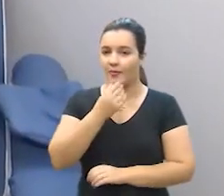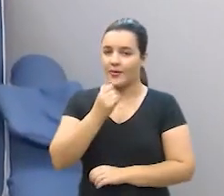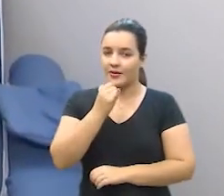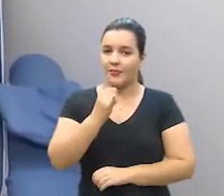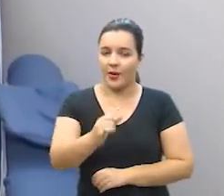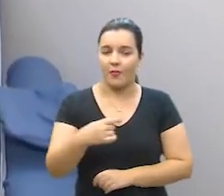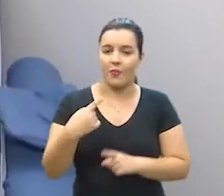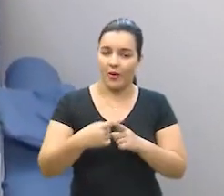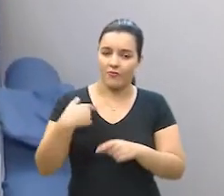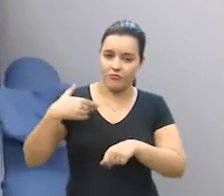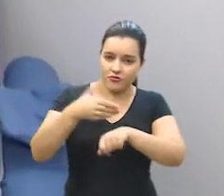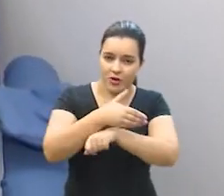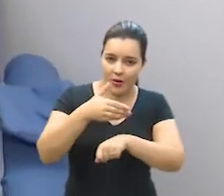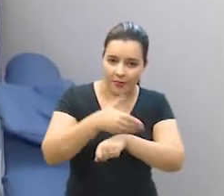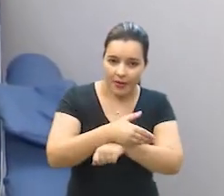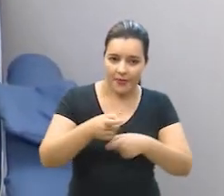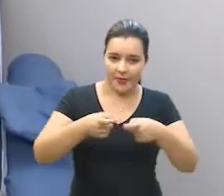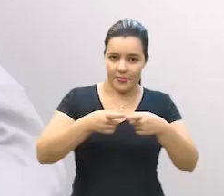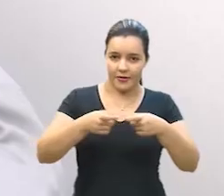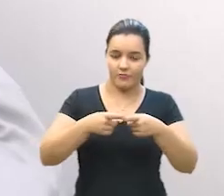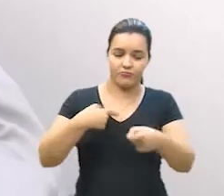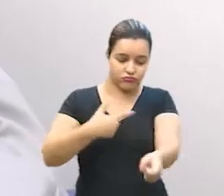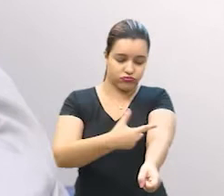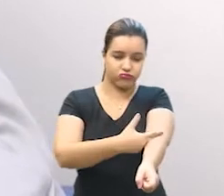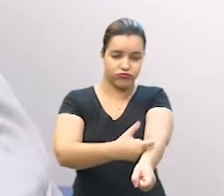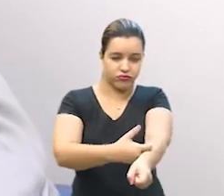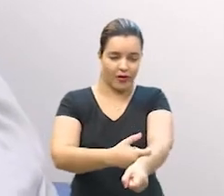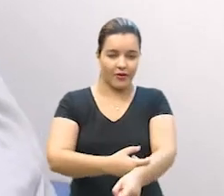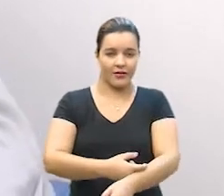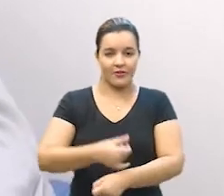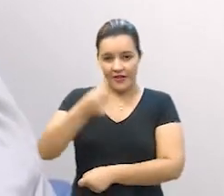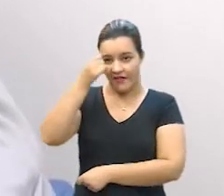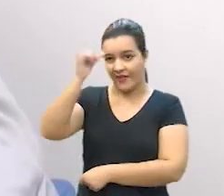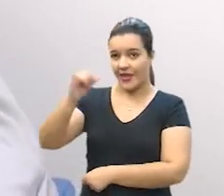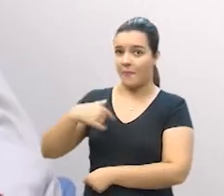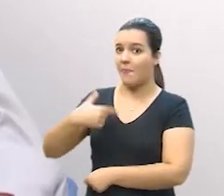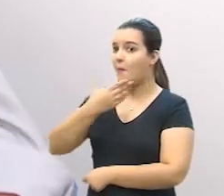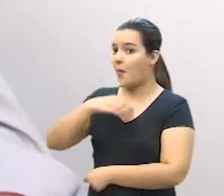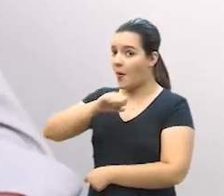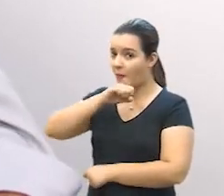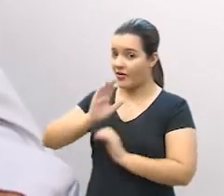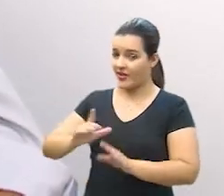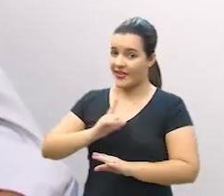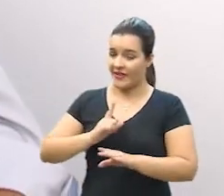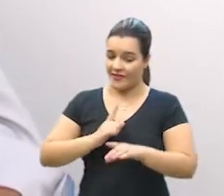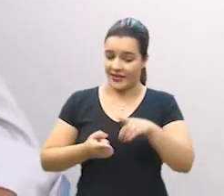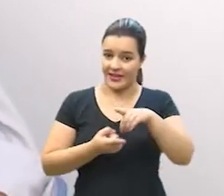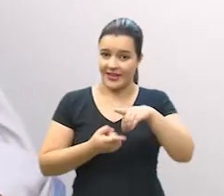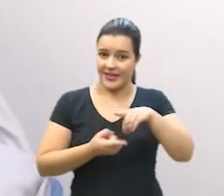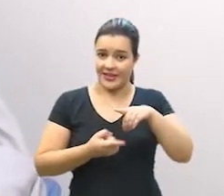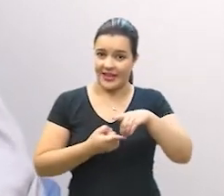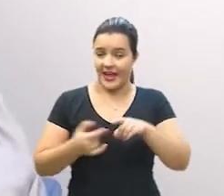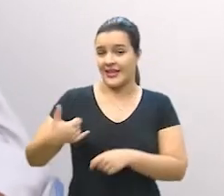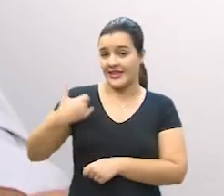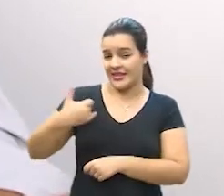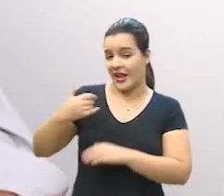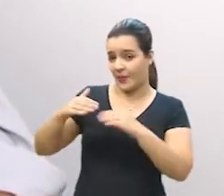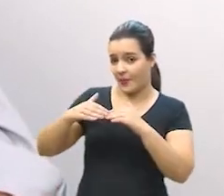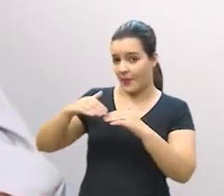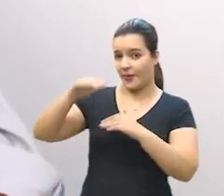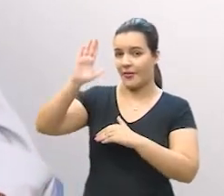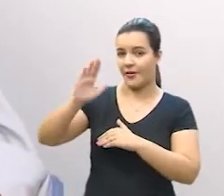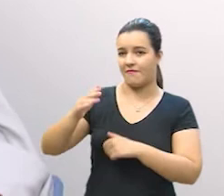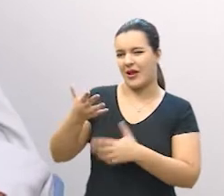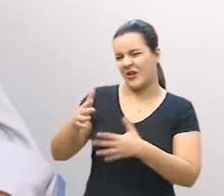Pedro contou o porquê ele faz o acompanhamento. Eu estou fazendo um exame preventivo para controlar. O meu pai teve câncer de próstata, mas assim,